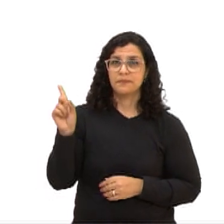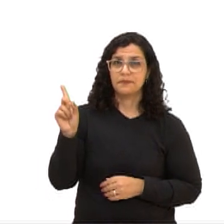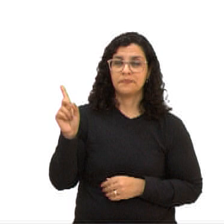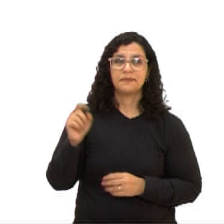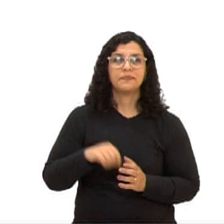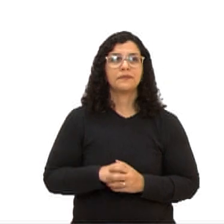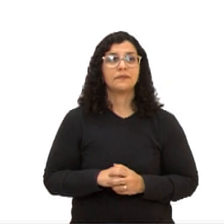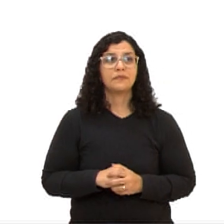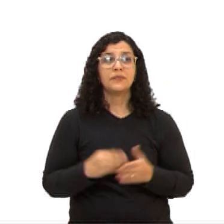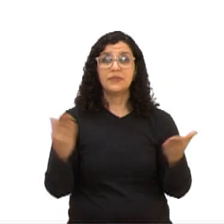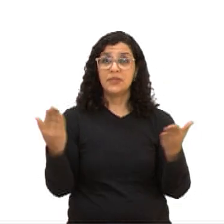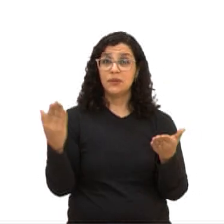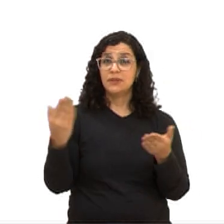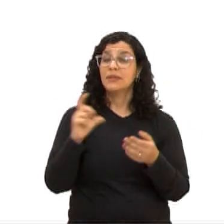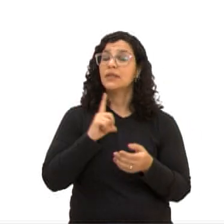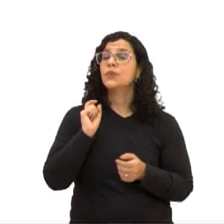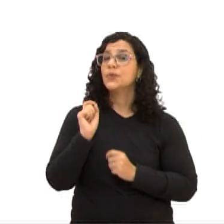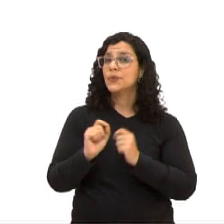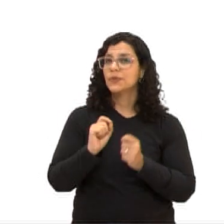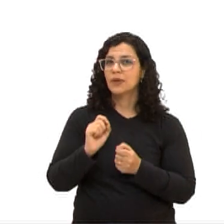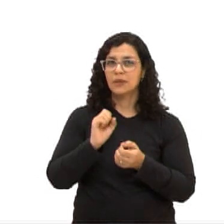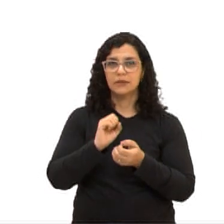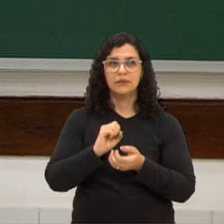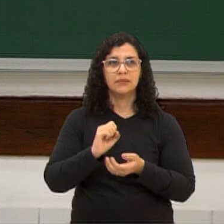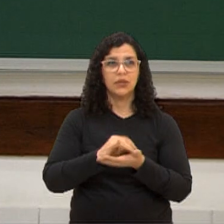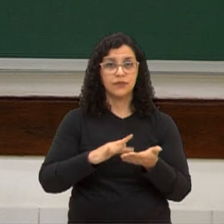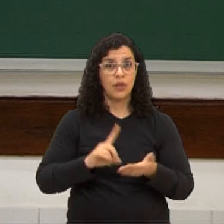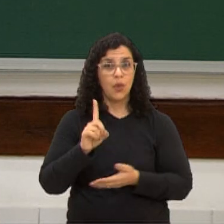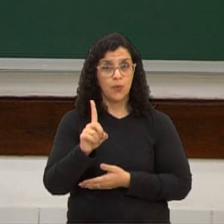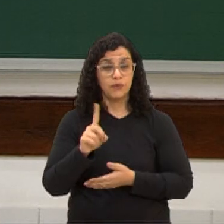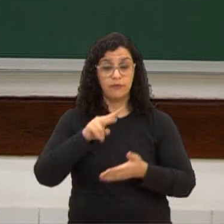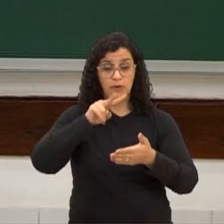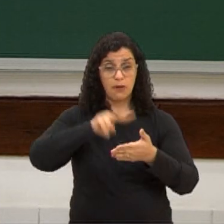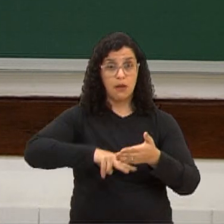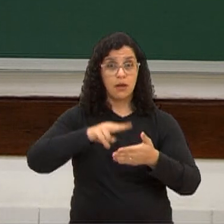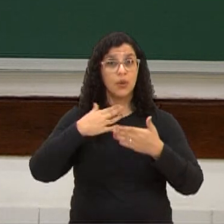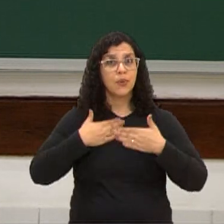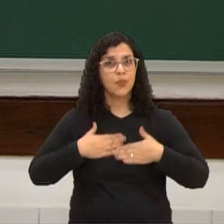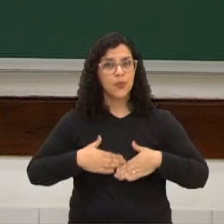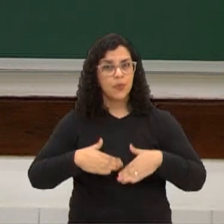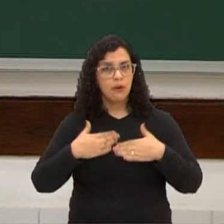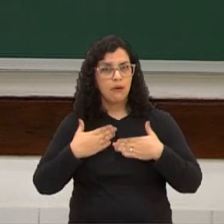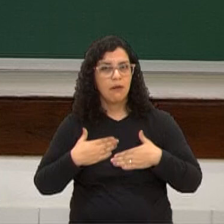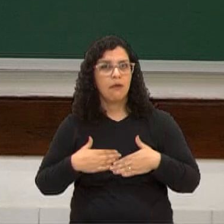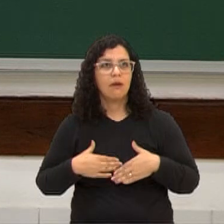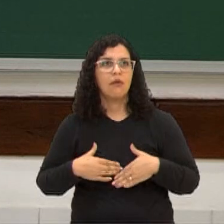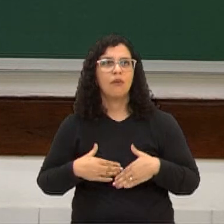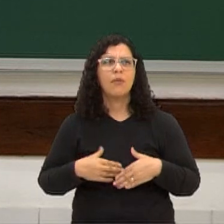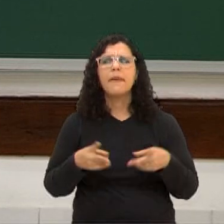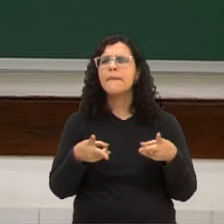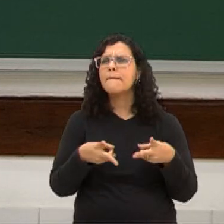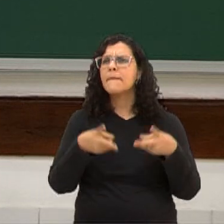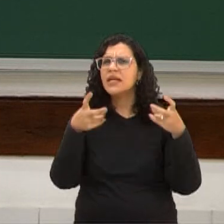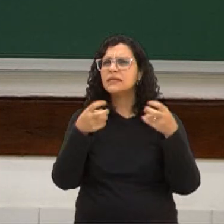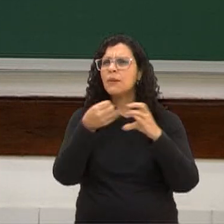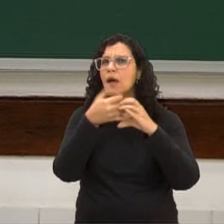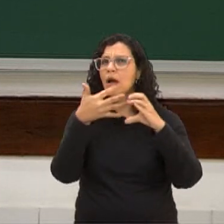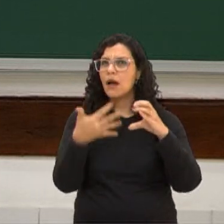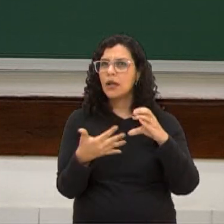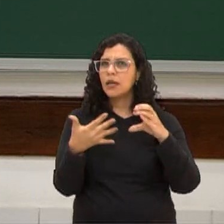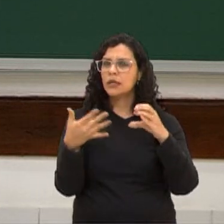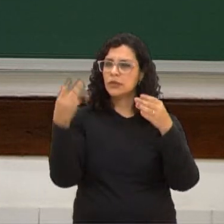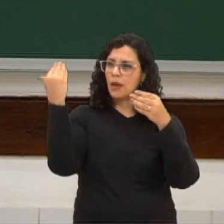Bueno, agora, lê com calma esse bilhetinho ali e identifica essas